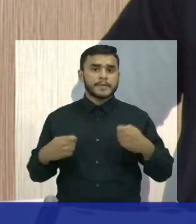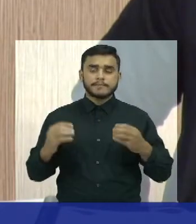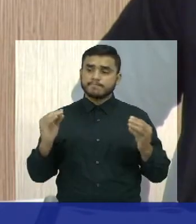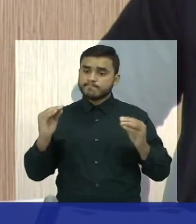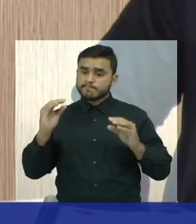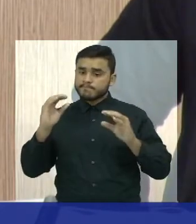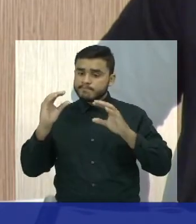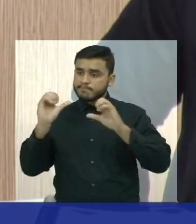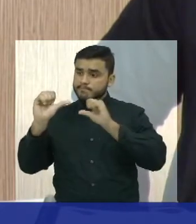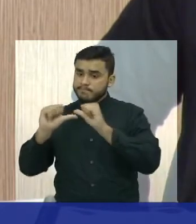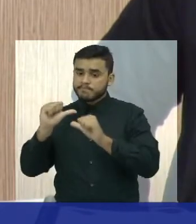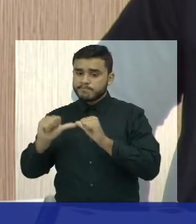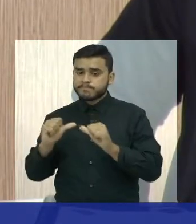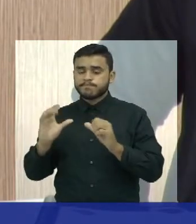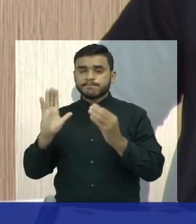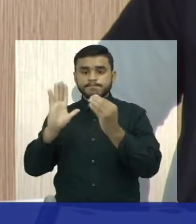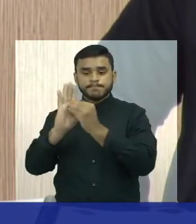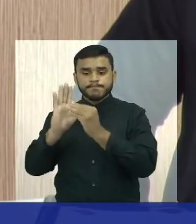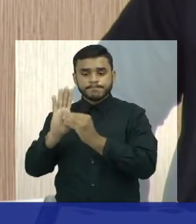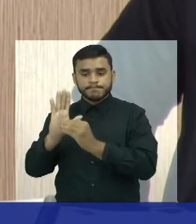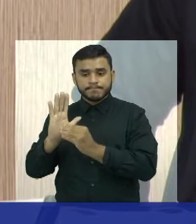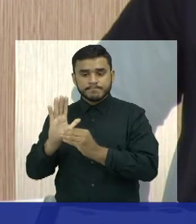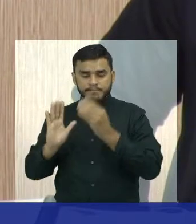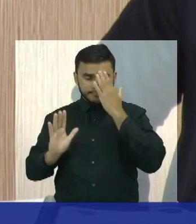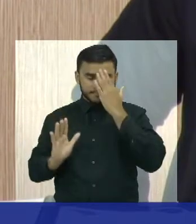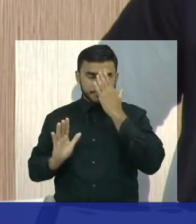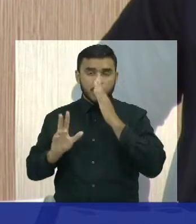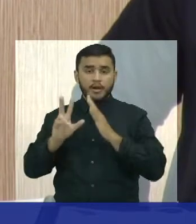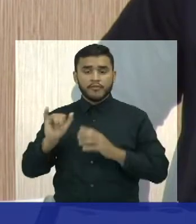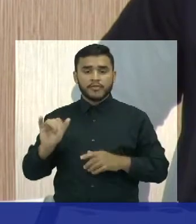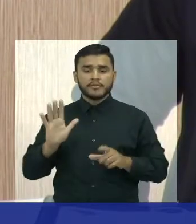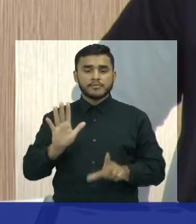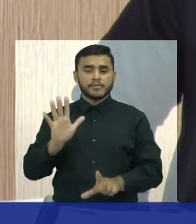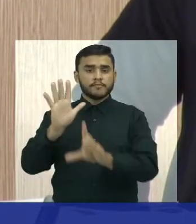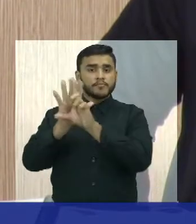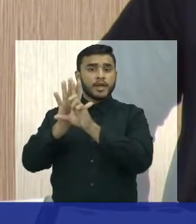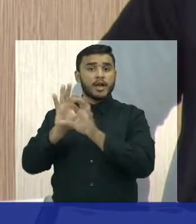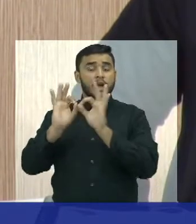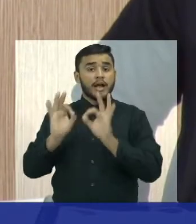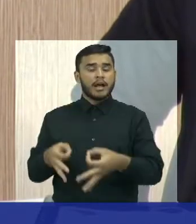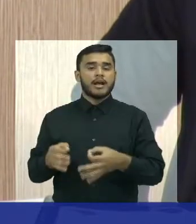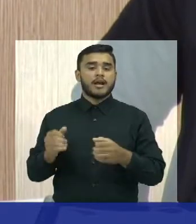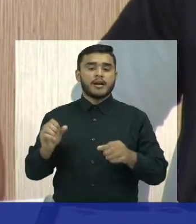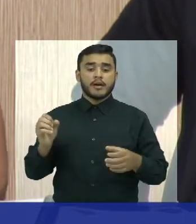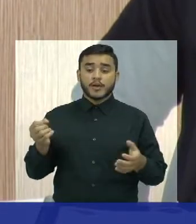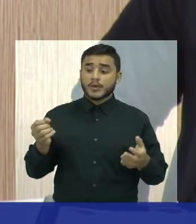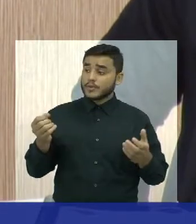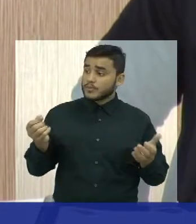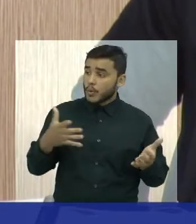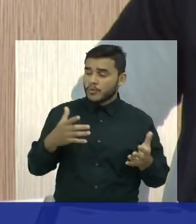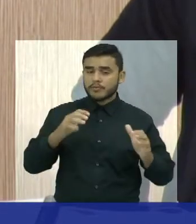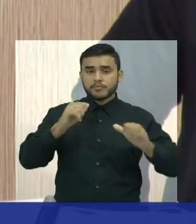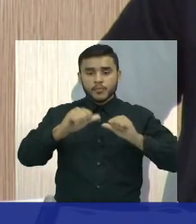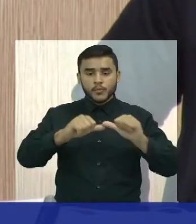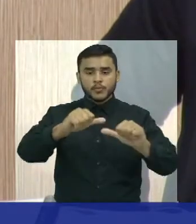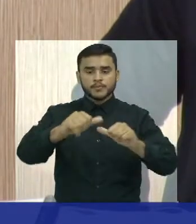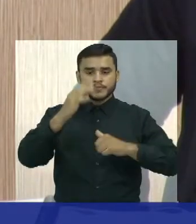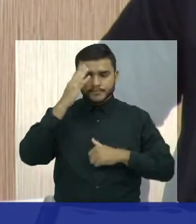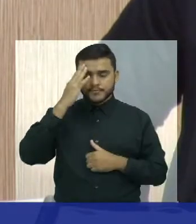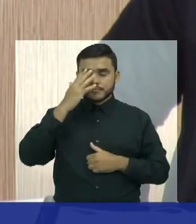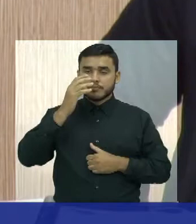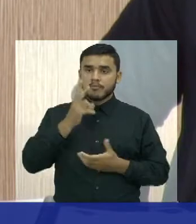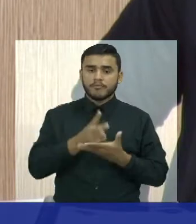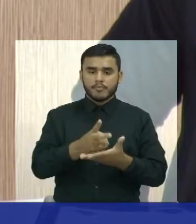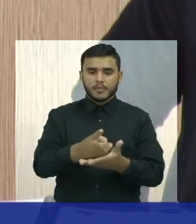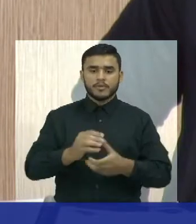os regulamentos do Código, ou seja, é de tornar o Código dinâmico e vivo nesses próximos